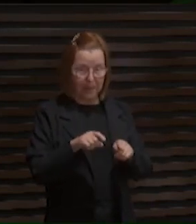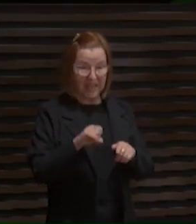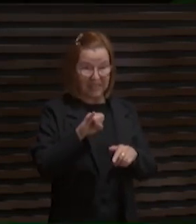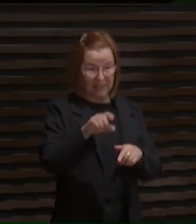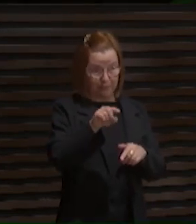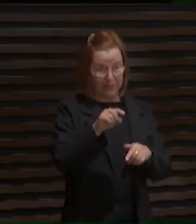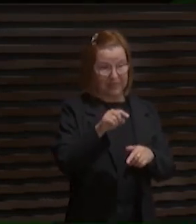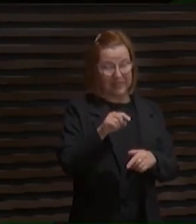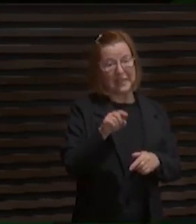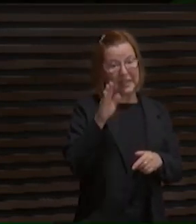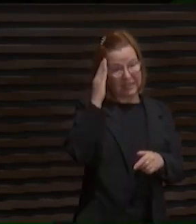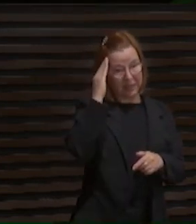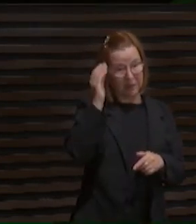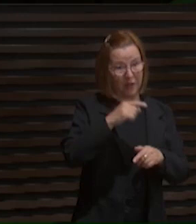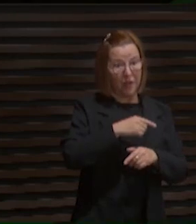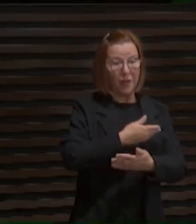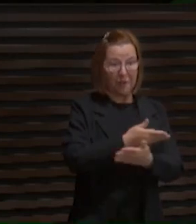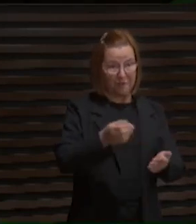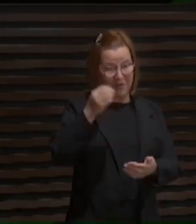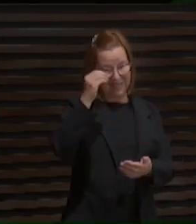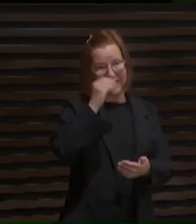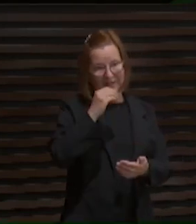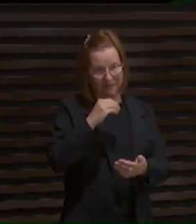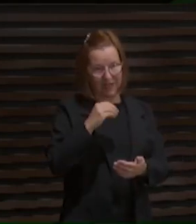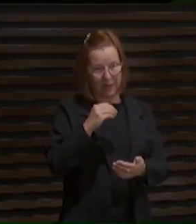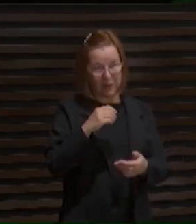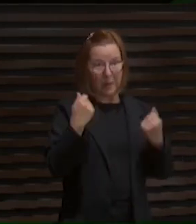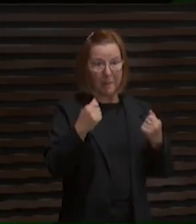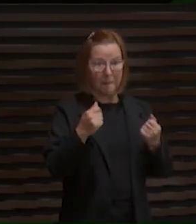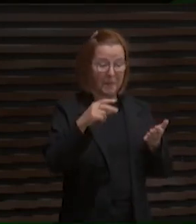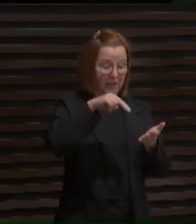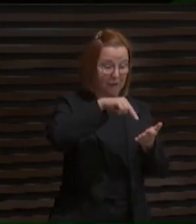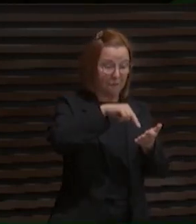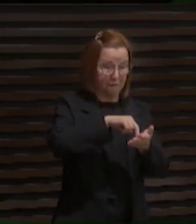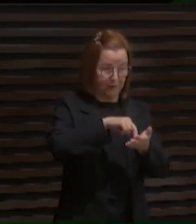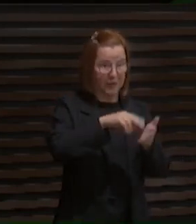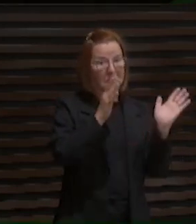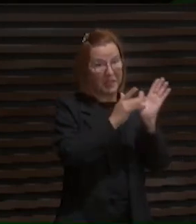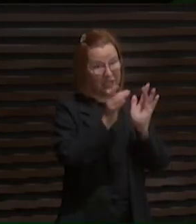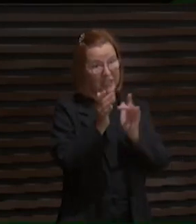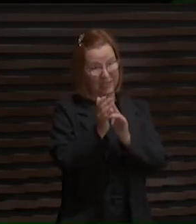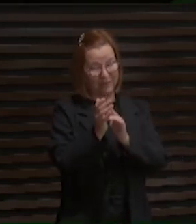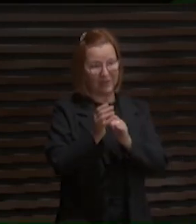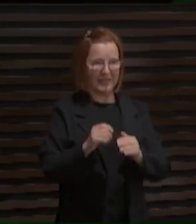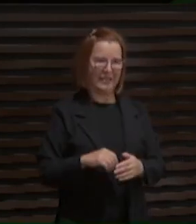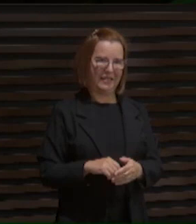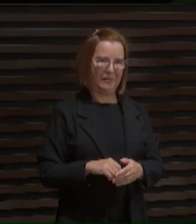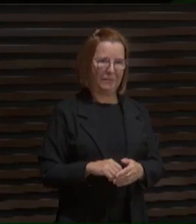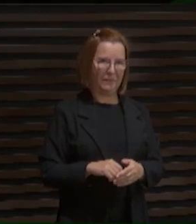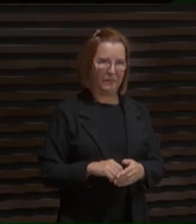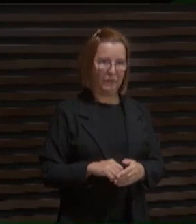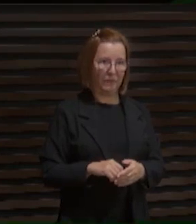vocês consigam efetivamente vencer. É isso que ele está falando. A nossa fraqueza, a carne ser fraca, não é